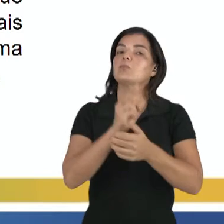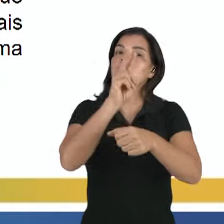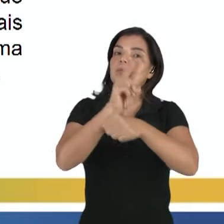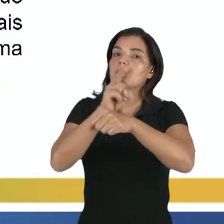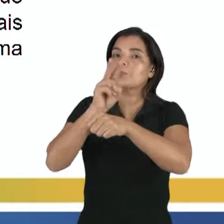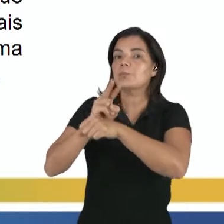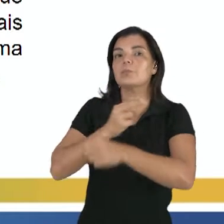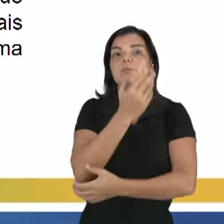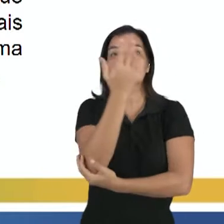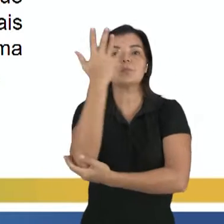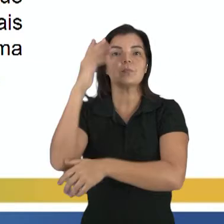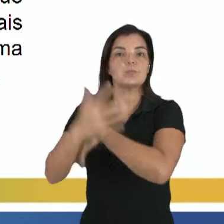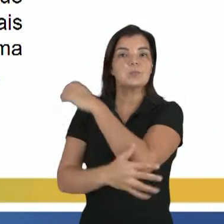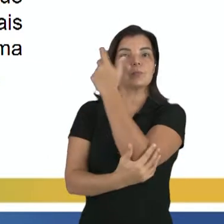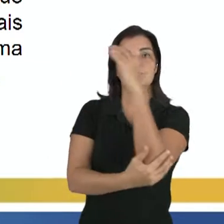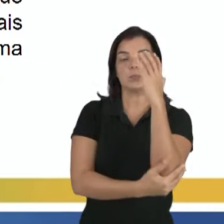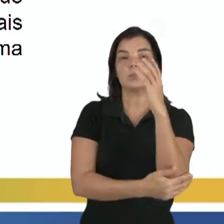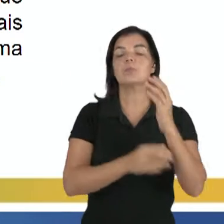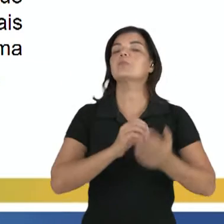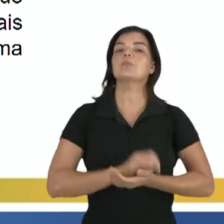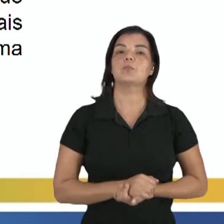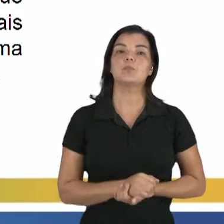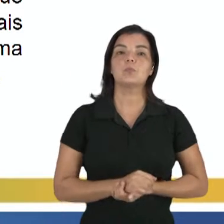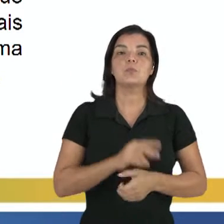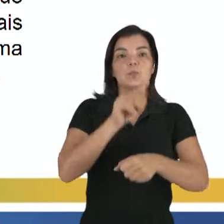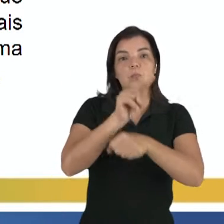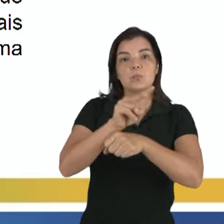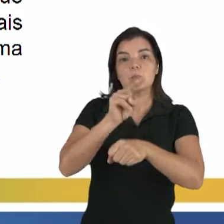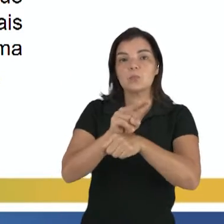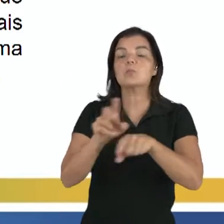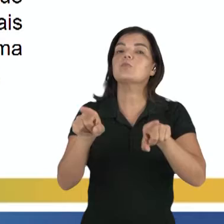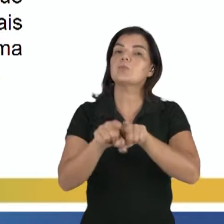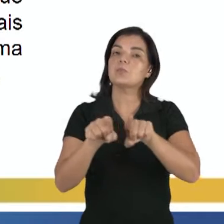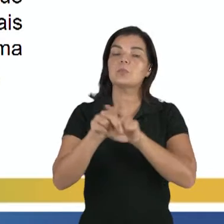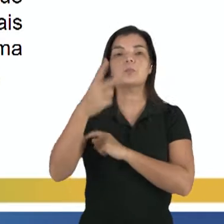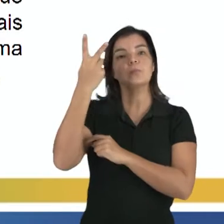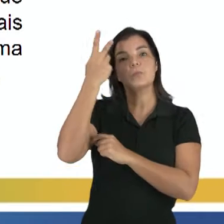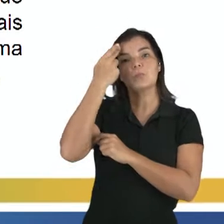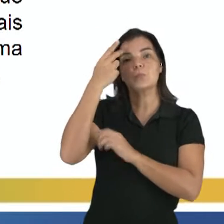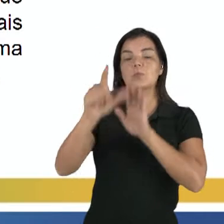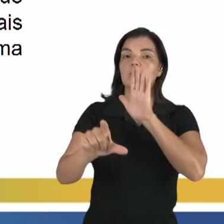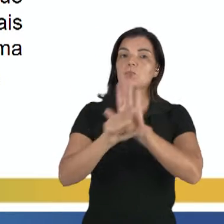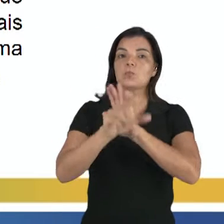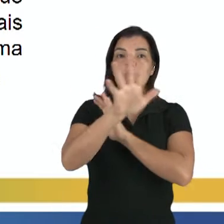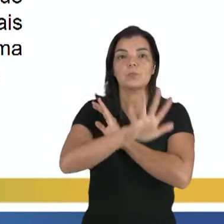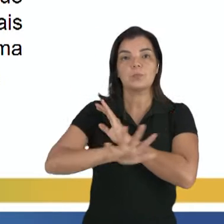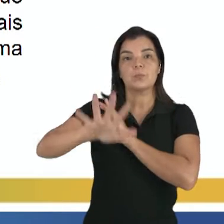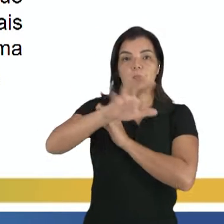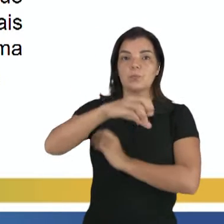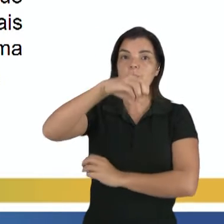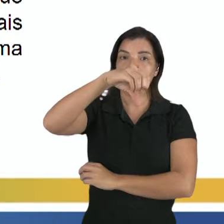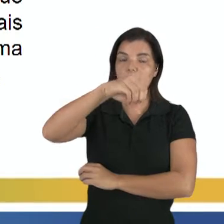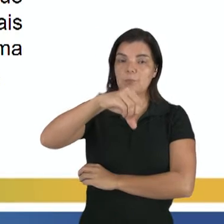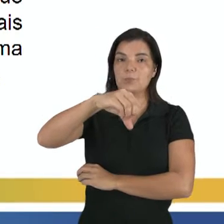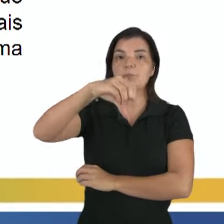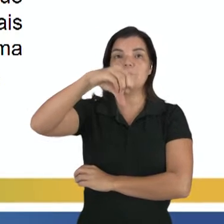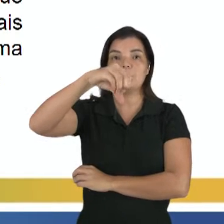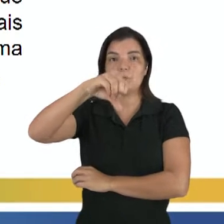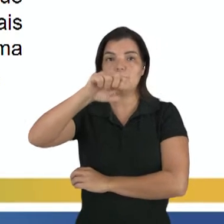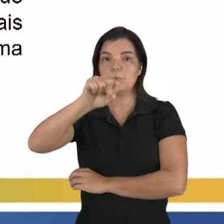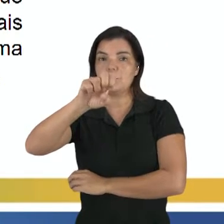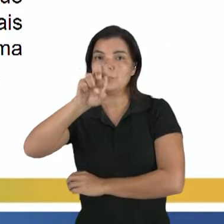preservação ambiental e sobre o patrimônio natural, que é a Lei Nacional número